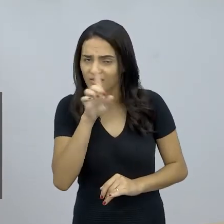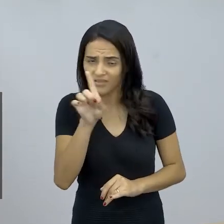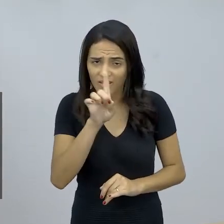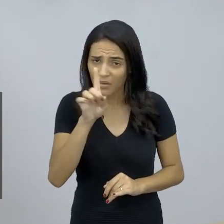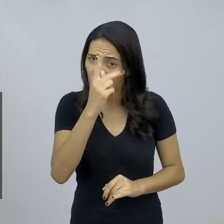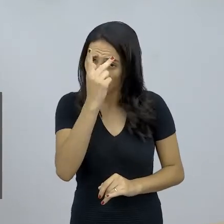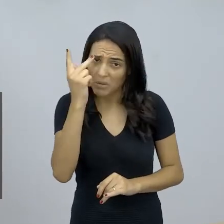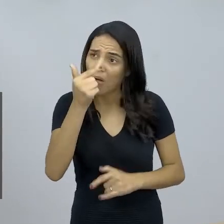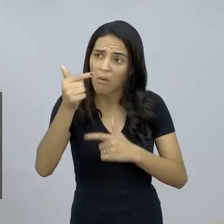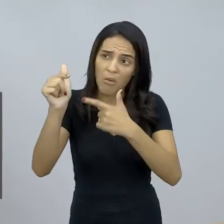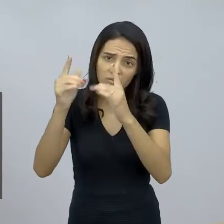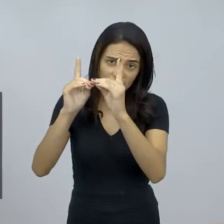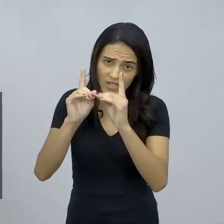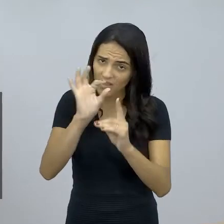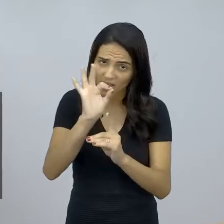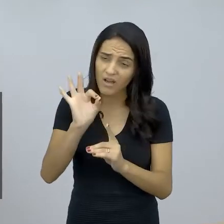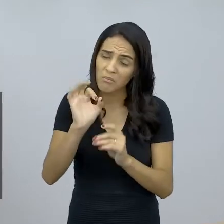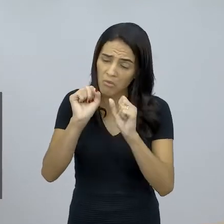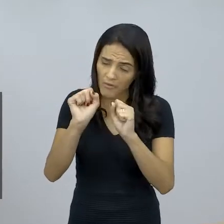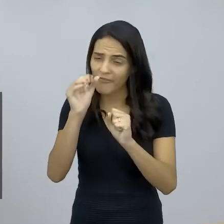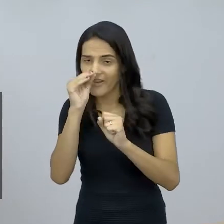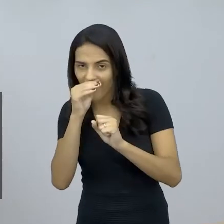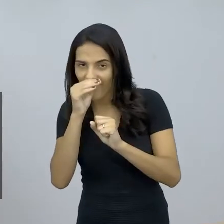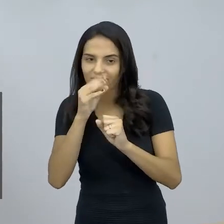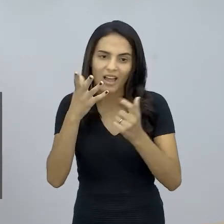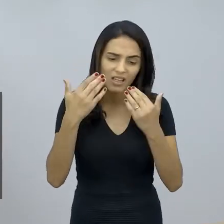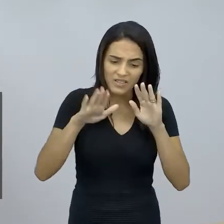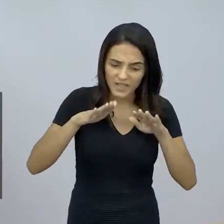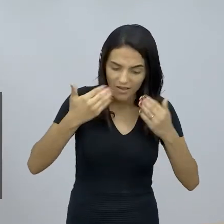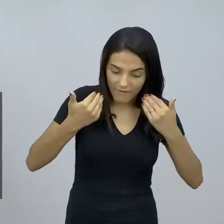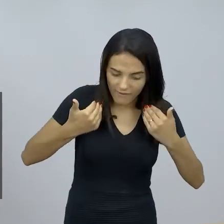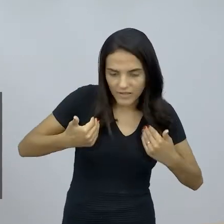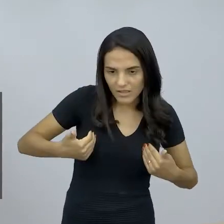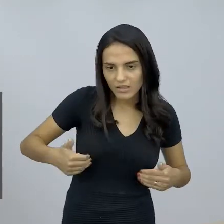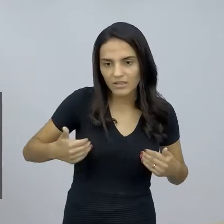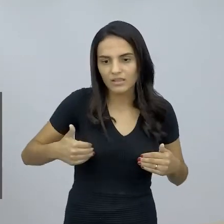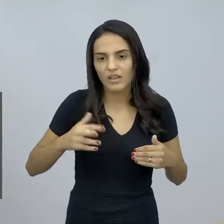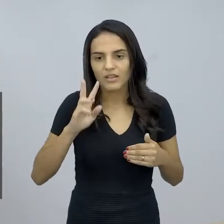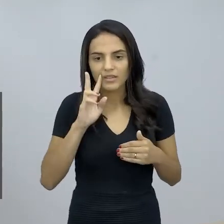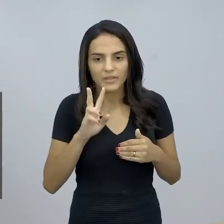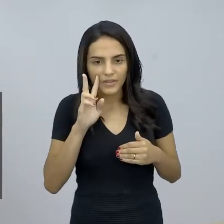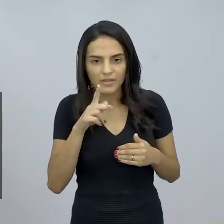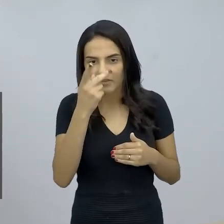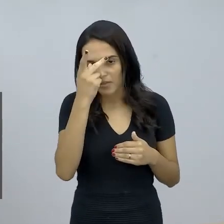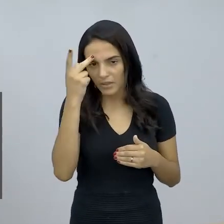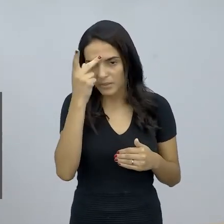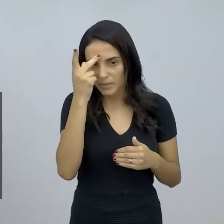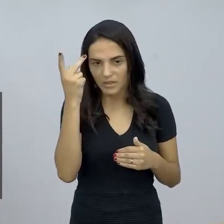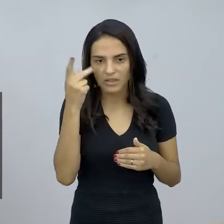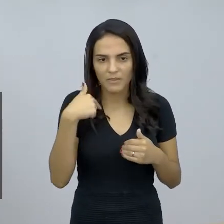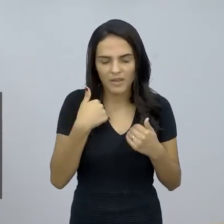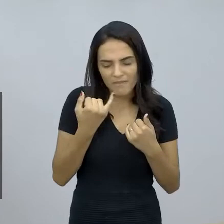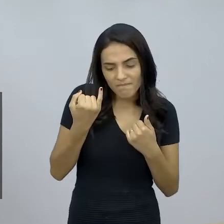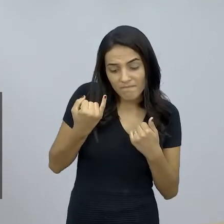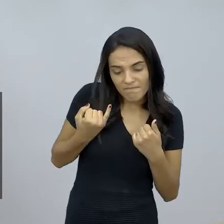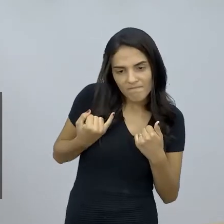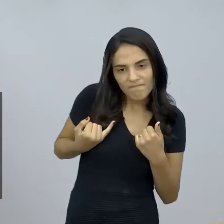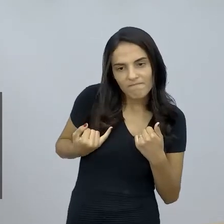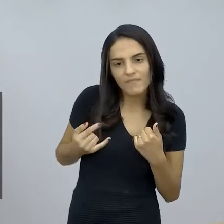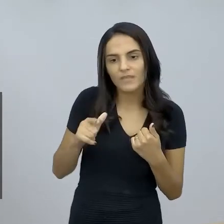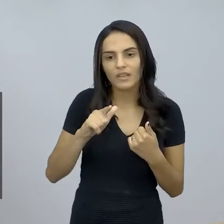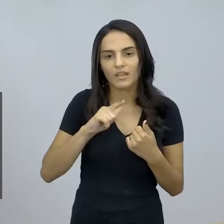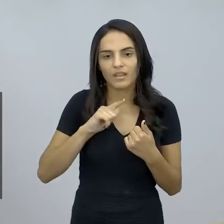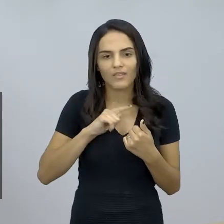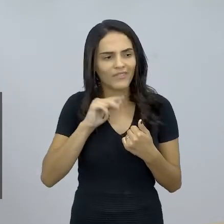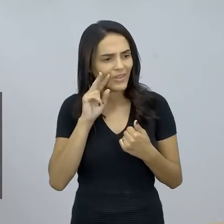frágil. É a condição física. Às vezes a pessoa, você vê uma pessoa que você olha, é magrinha, tem lá, você